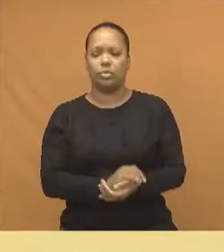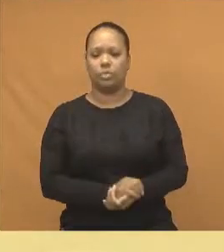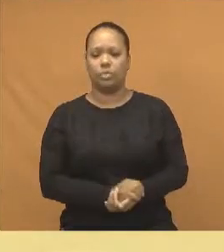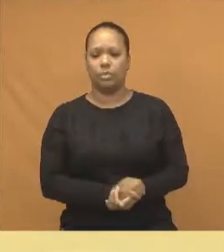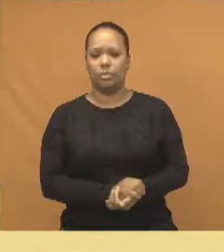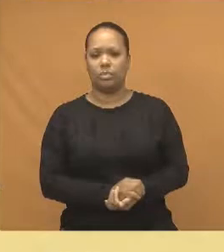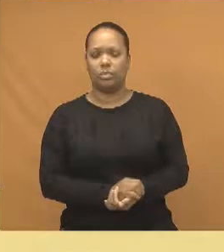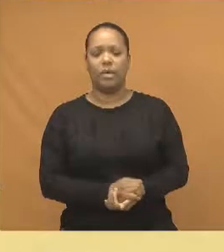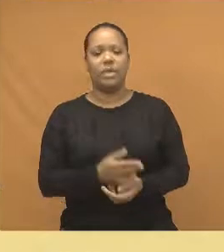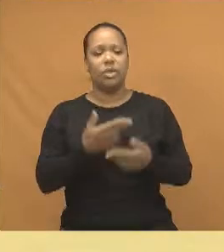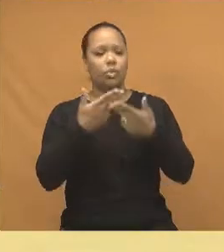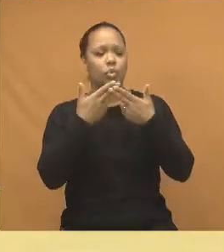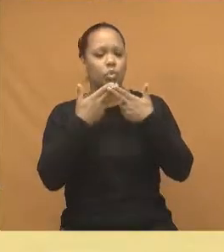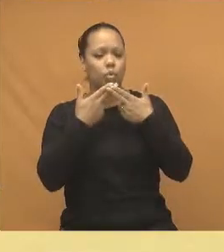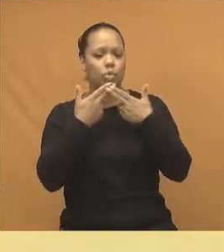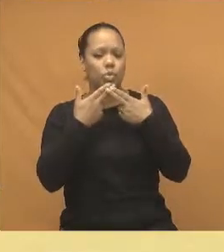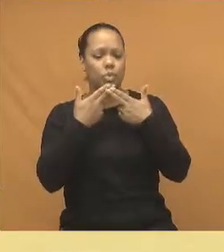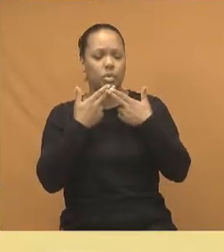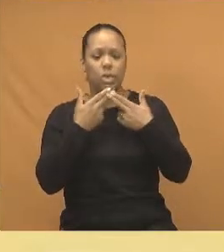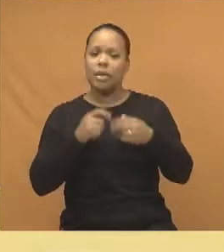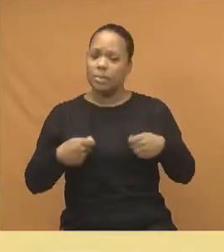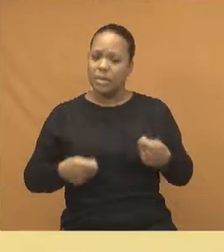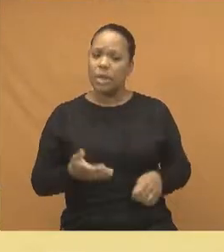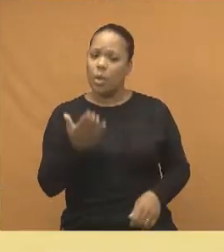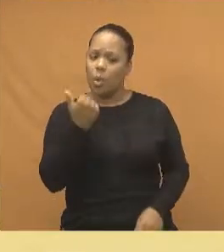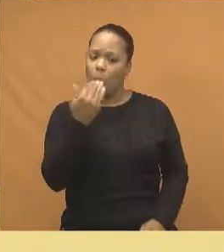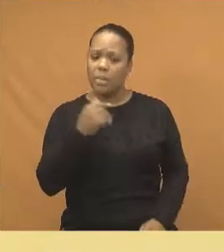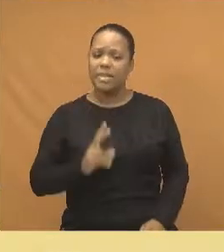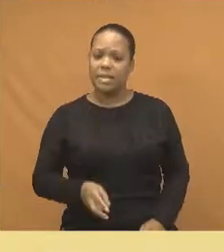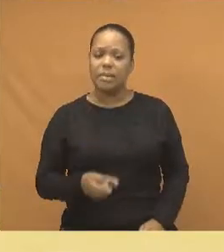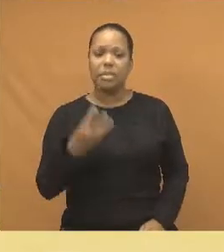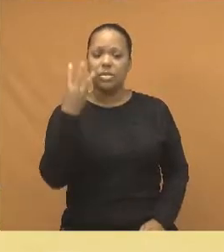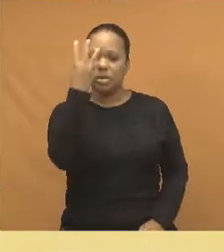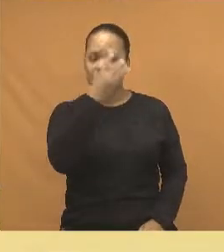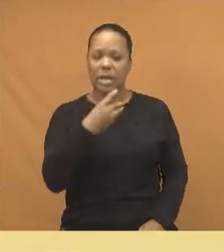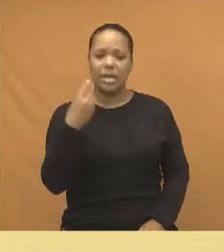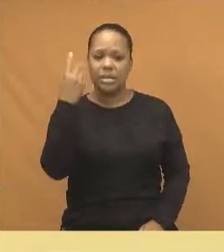diabético, ele fica em jejum, o diabético tem que comer sempre de 3 horas.